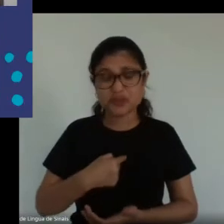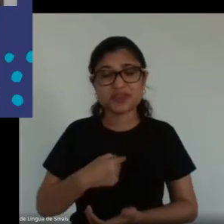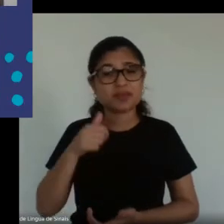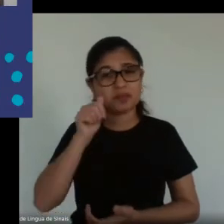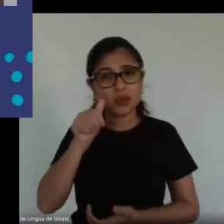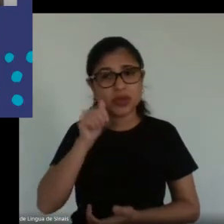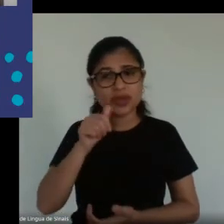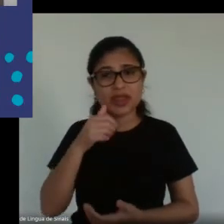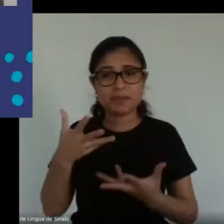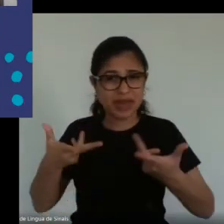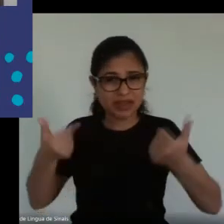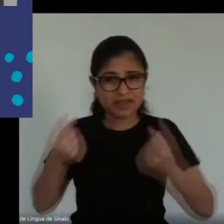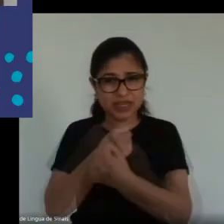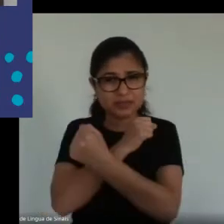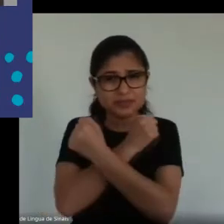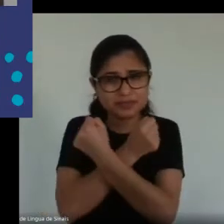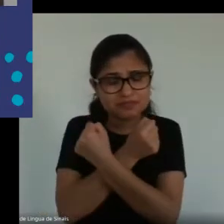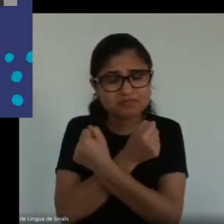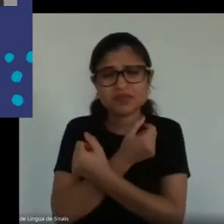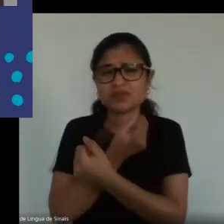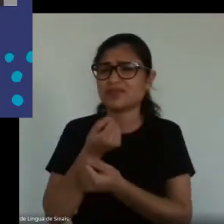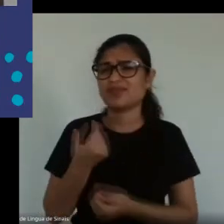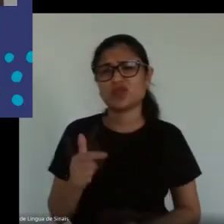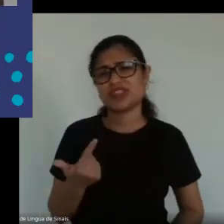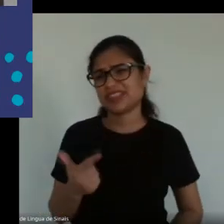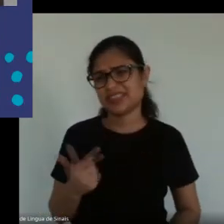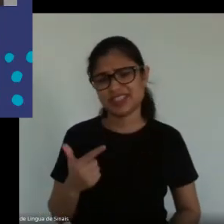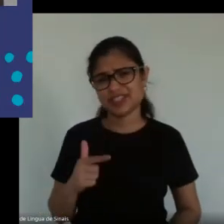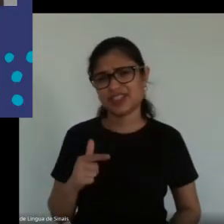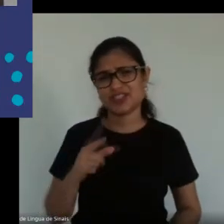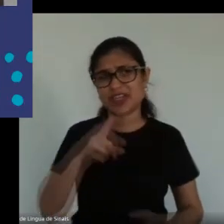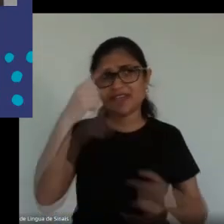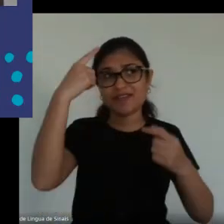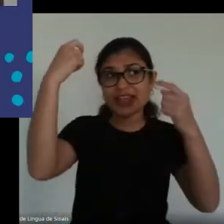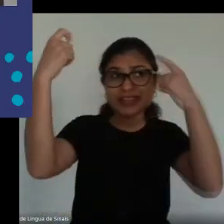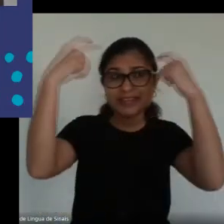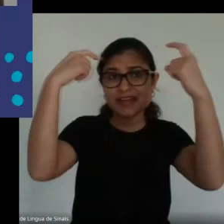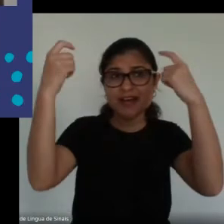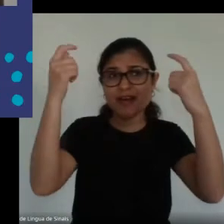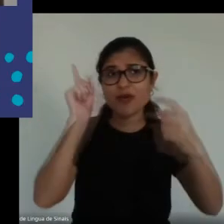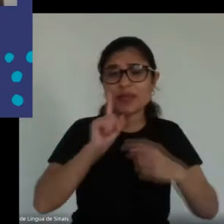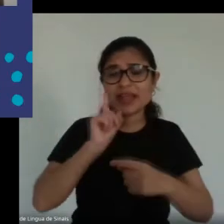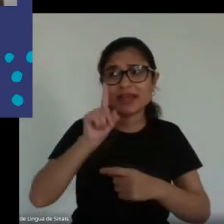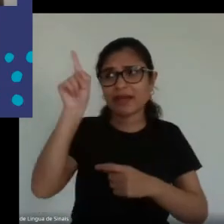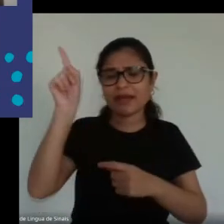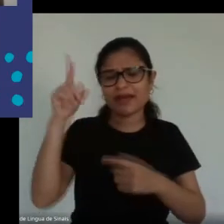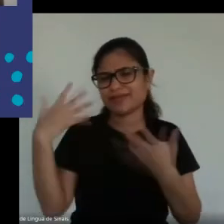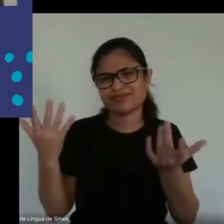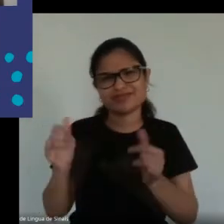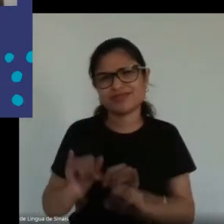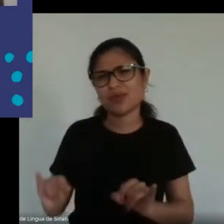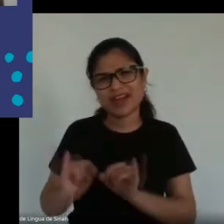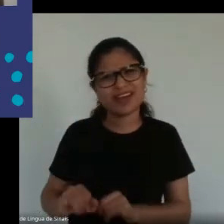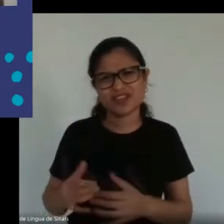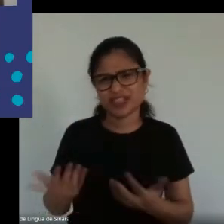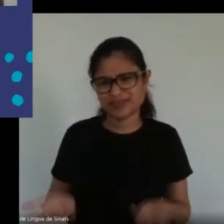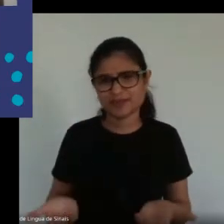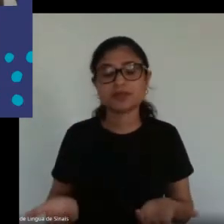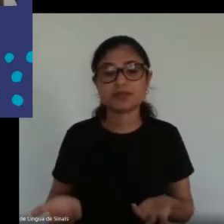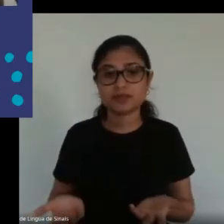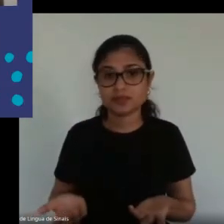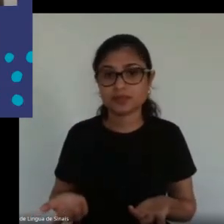Mulher Maravilha não existe, aquilo lá é invenção dos americanos, sabe? é bobeira. Então,